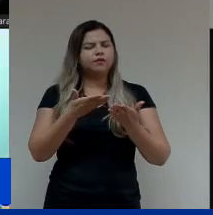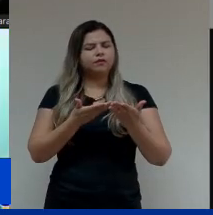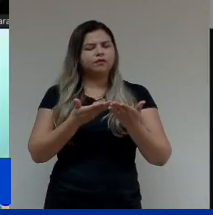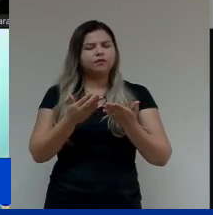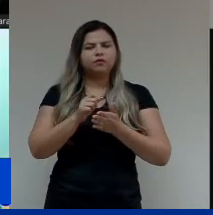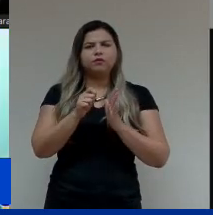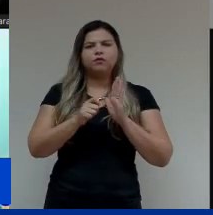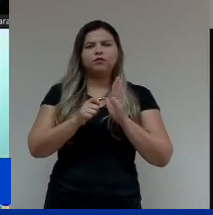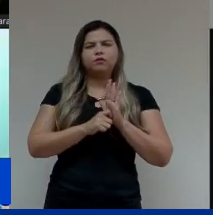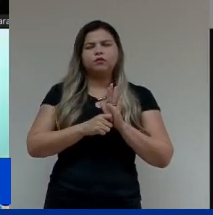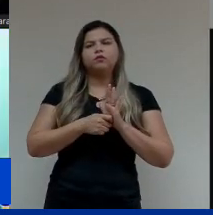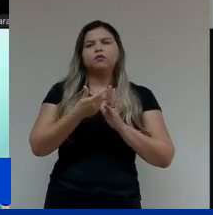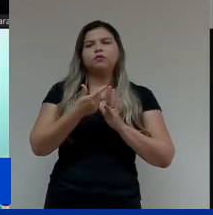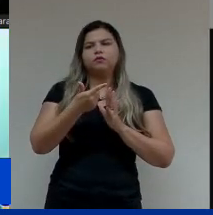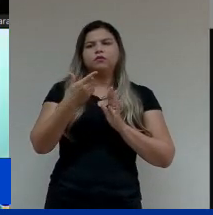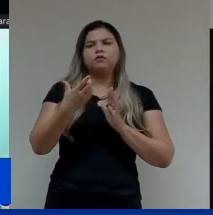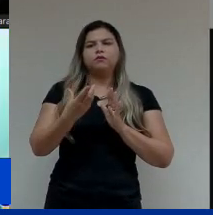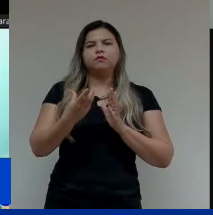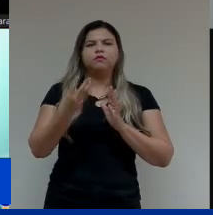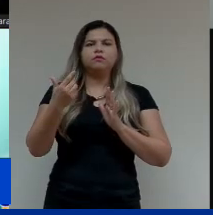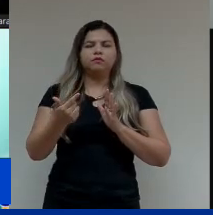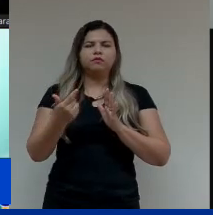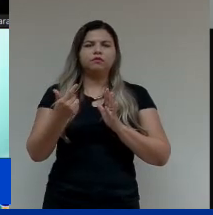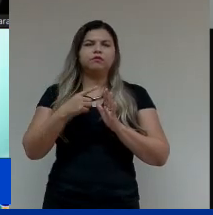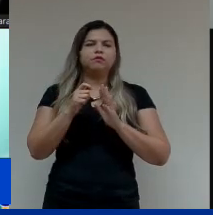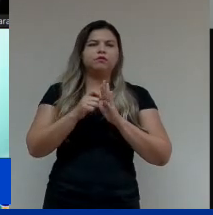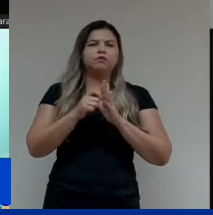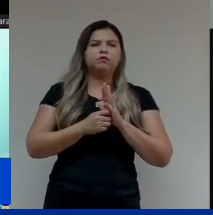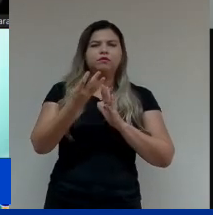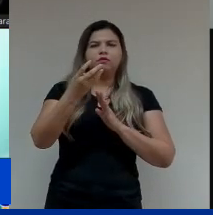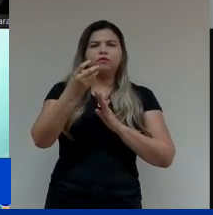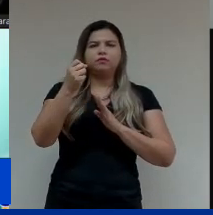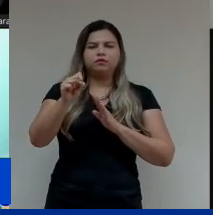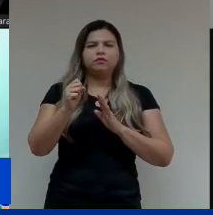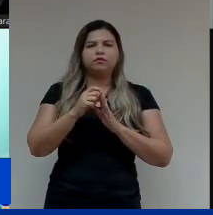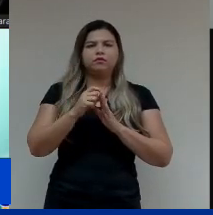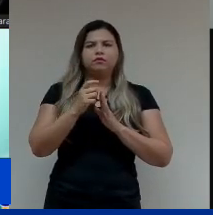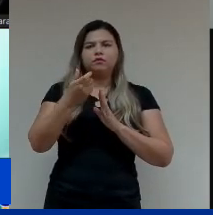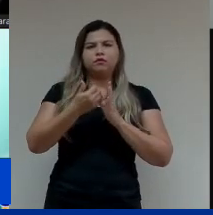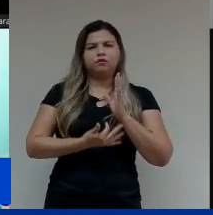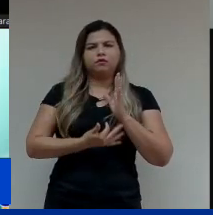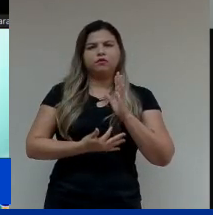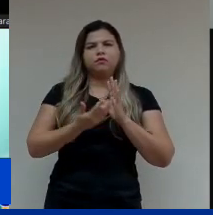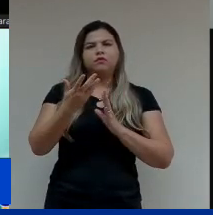artigo 275 do Código Eleitoral e o artigo 48 da Resolução do TSE